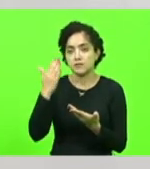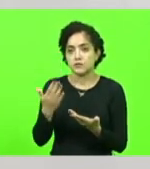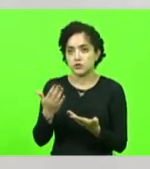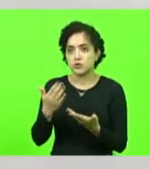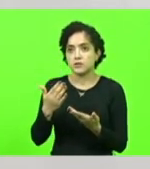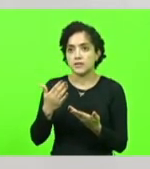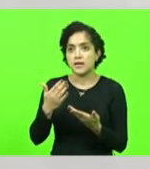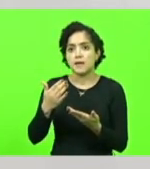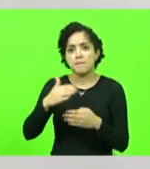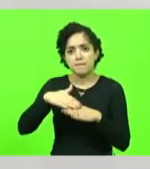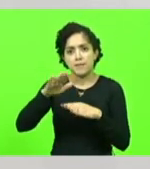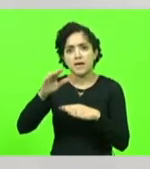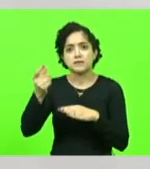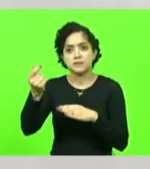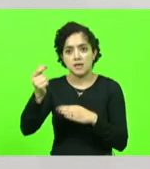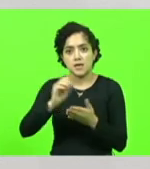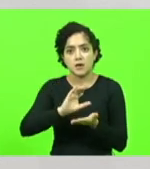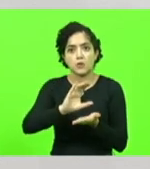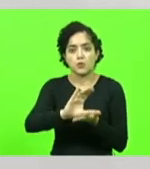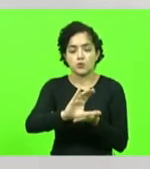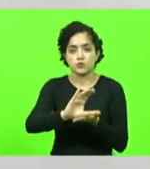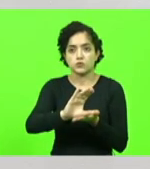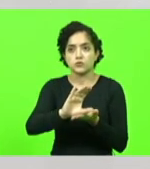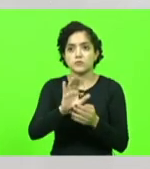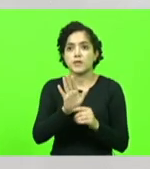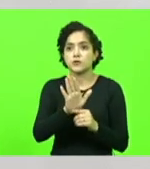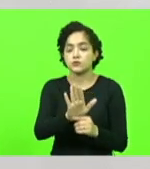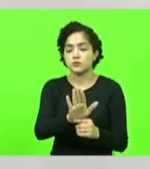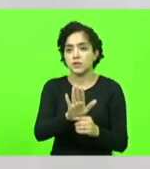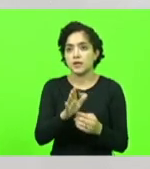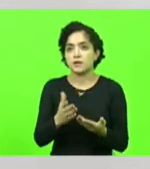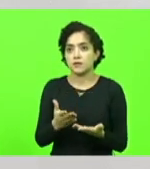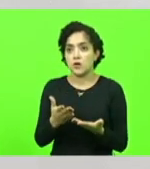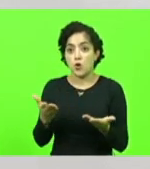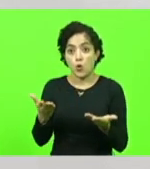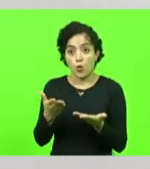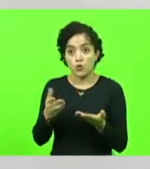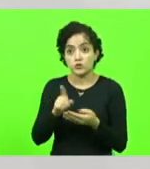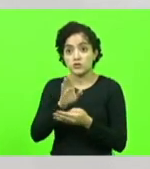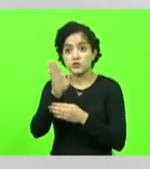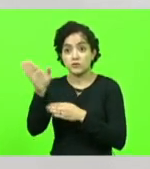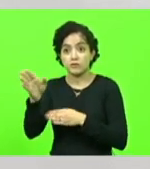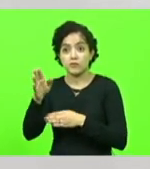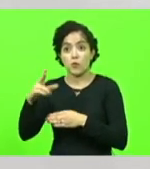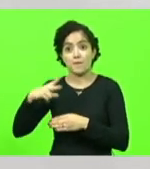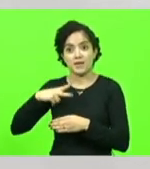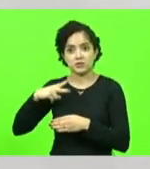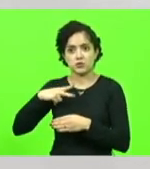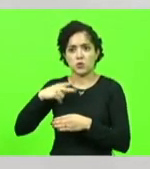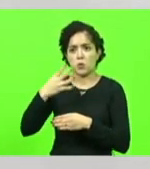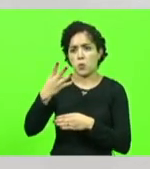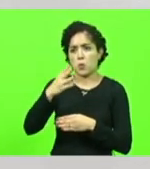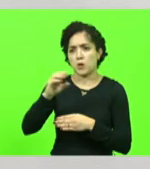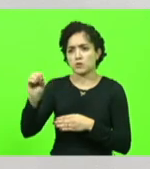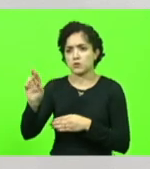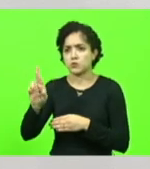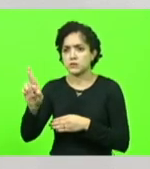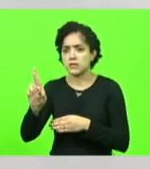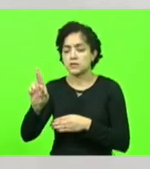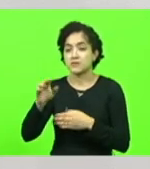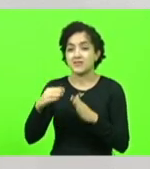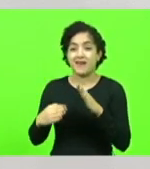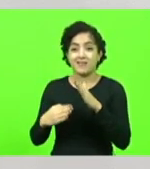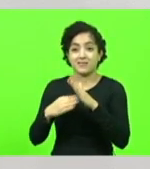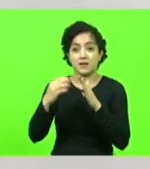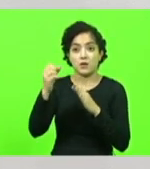um recurso. Mais um recurso. Hoje, se você for fazer uma castração numa clínica particular, é R$ 400, R$ 500, até R$